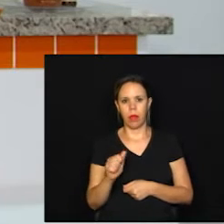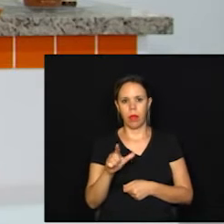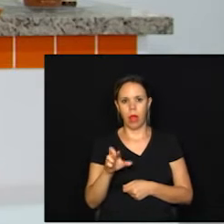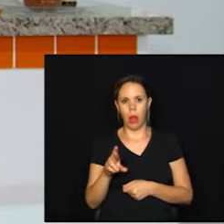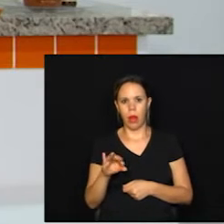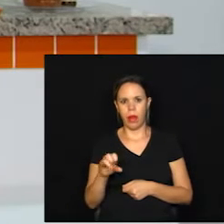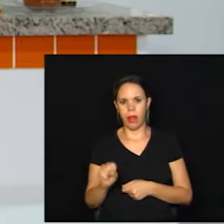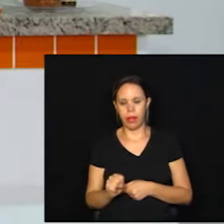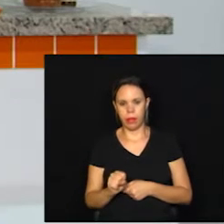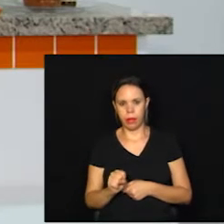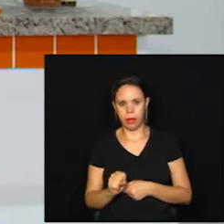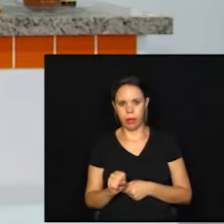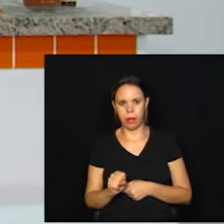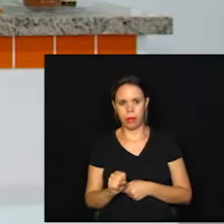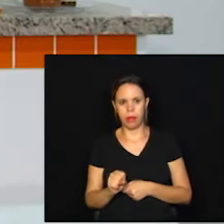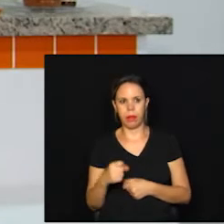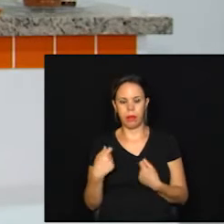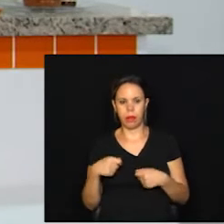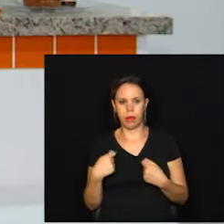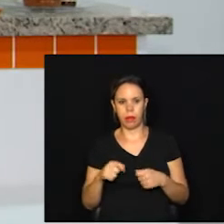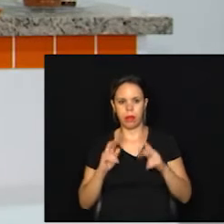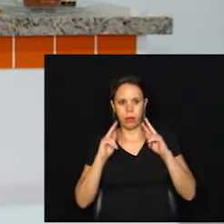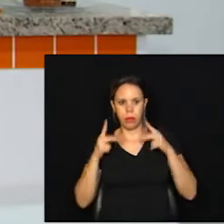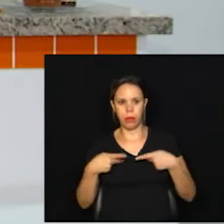diária para um ser humano. Então,